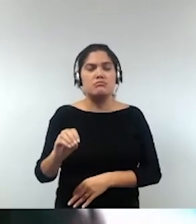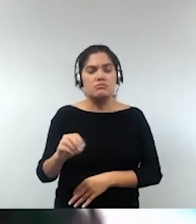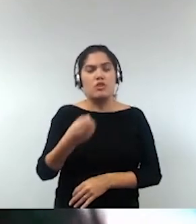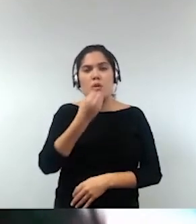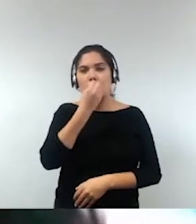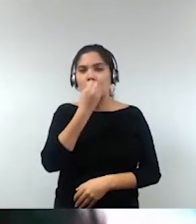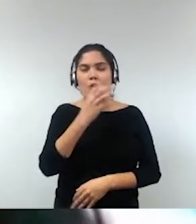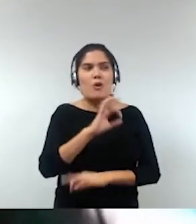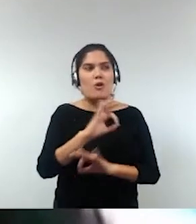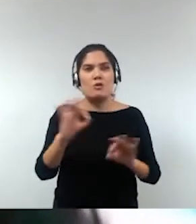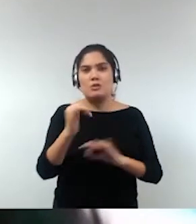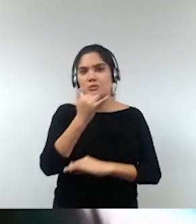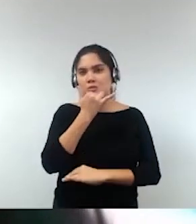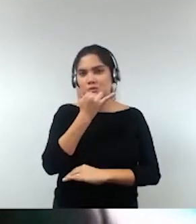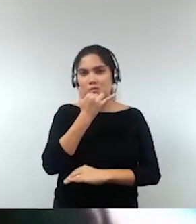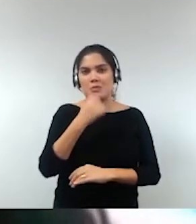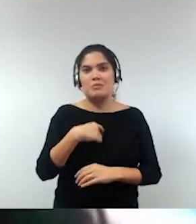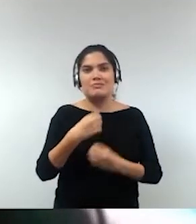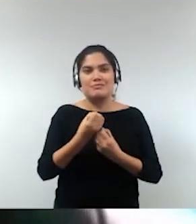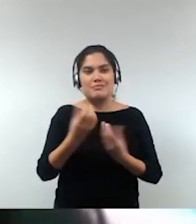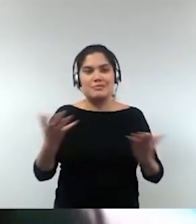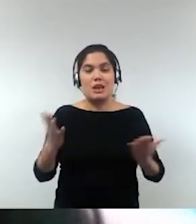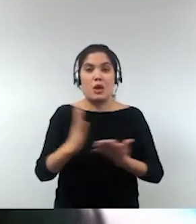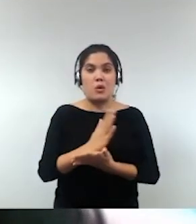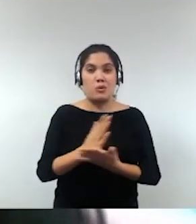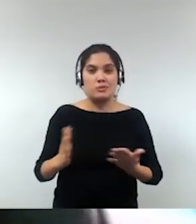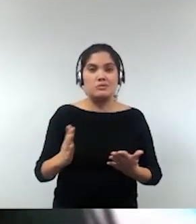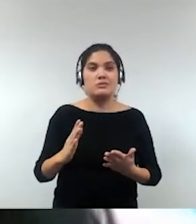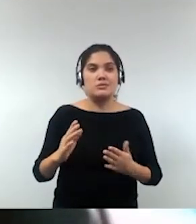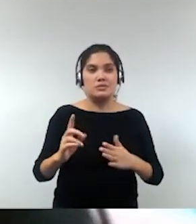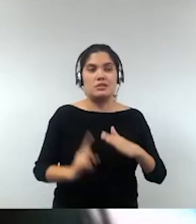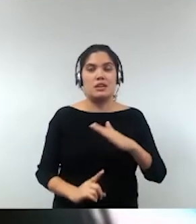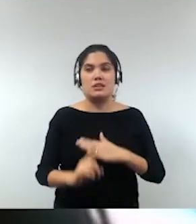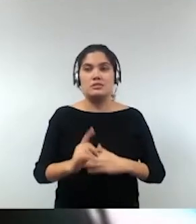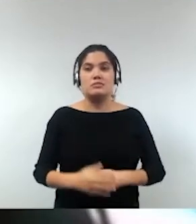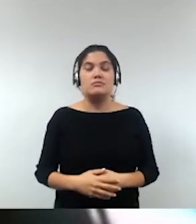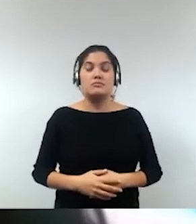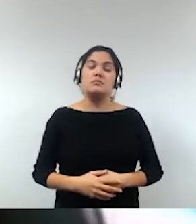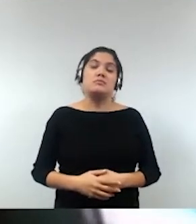ótima desculpa para dar esse passo com alguns clientes. E engraçado que em